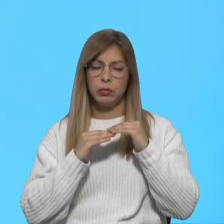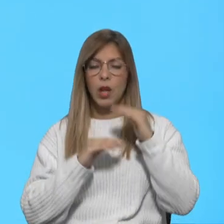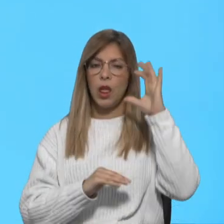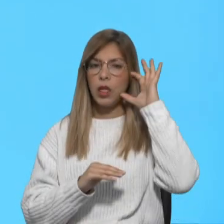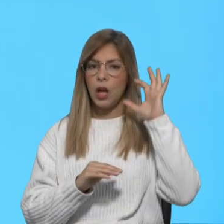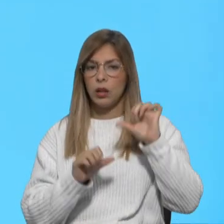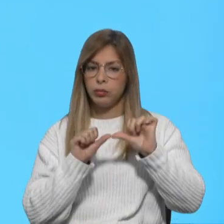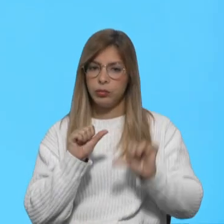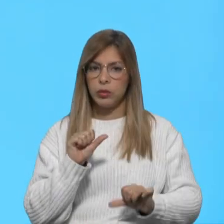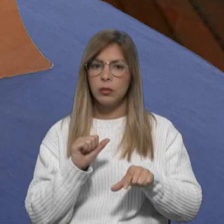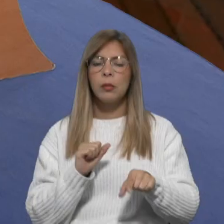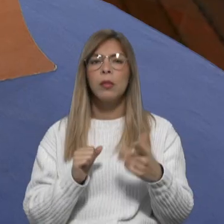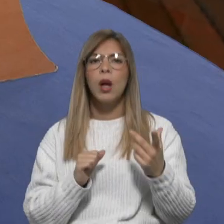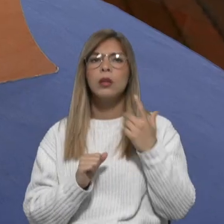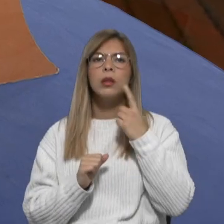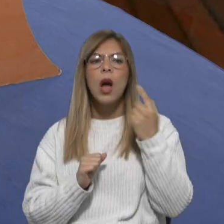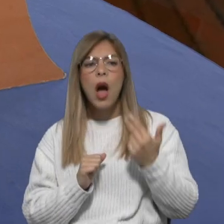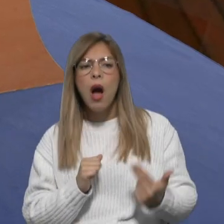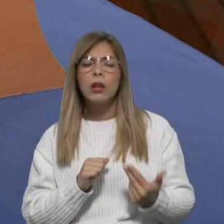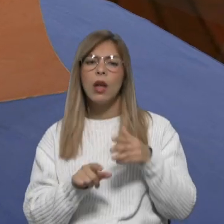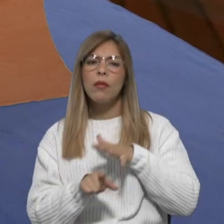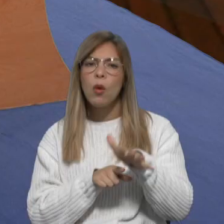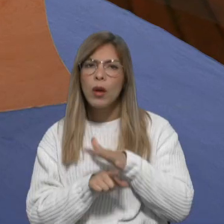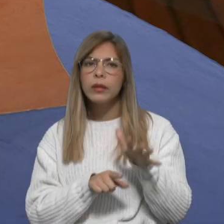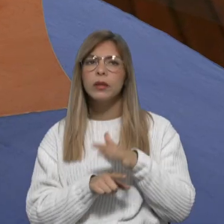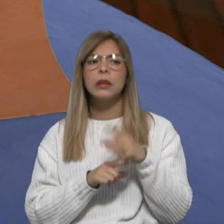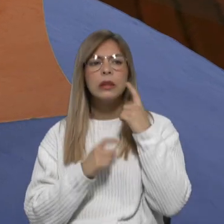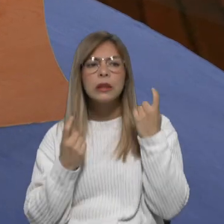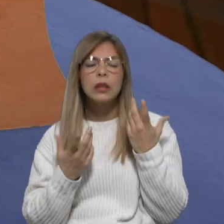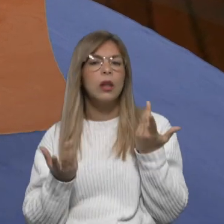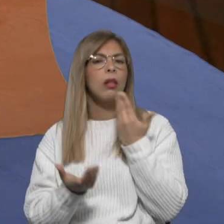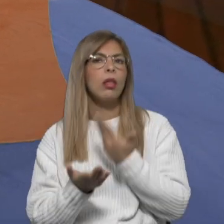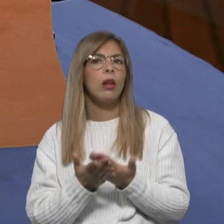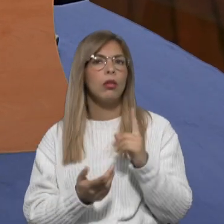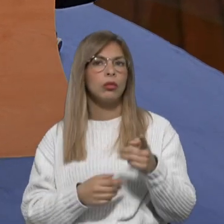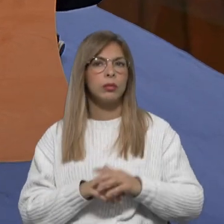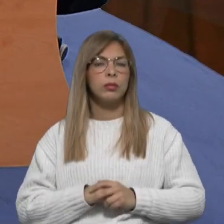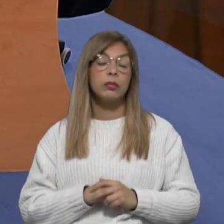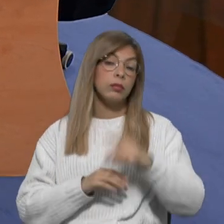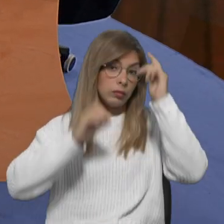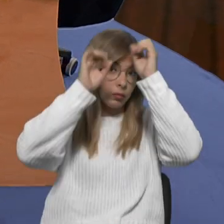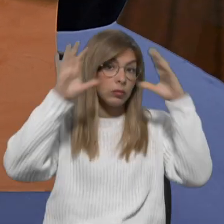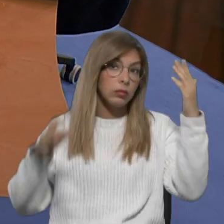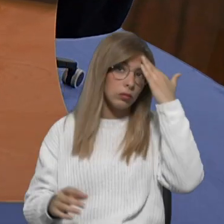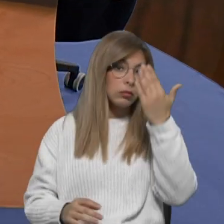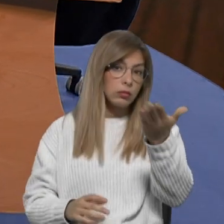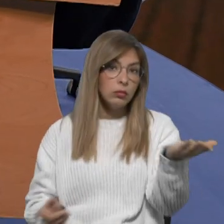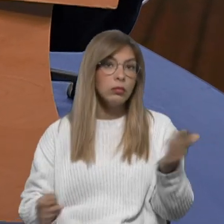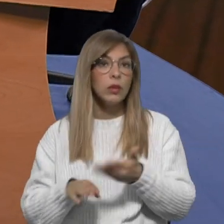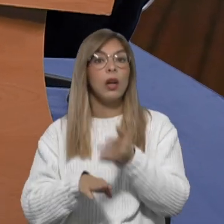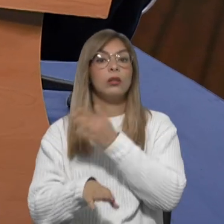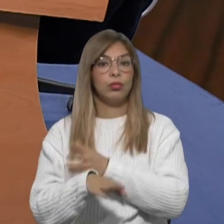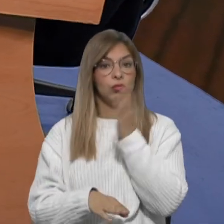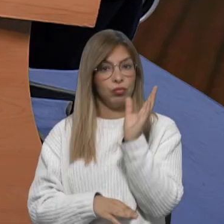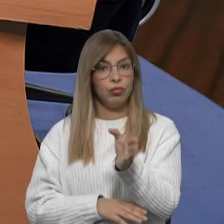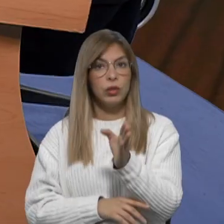artes, nos públicos que as procuram? Que potencialidades aí estão? Está a ter, como se imagina, digamos, Há pouco já referiu a